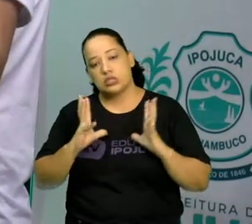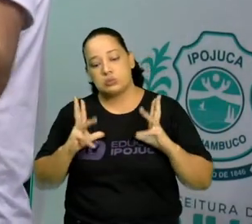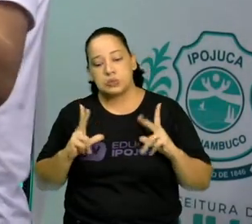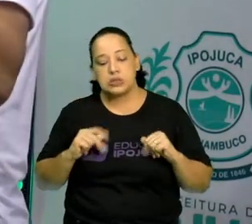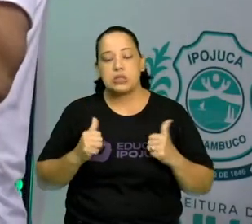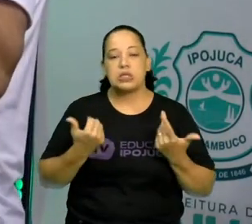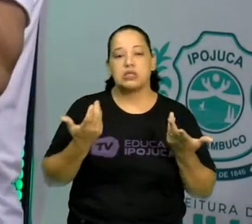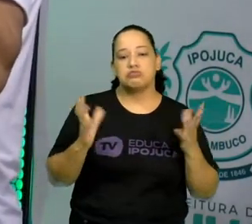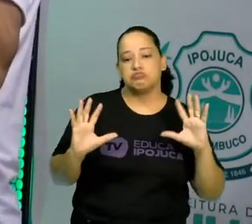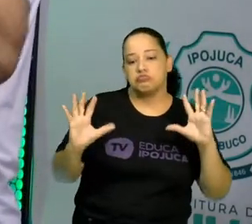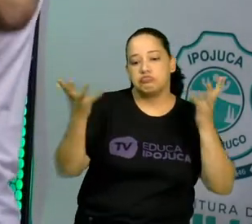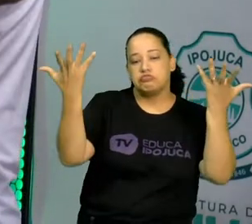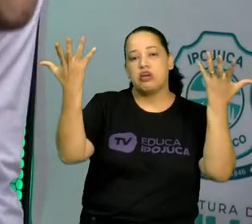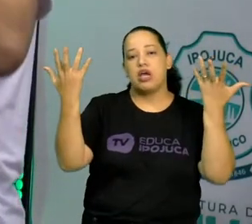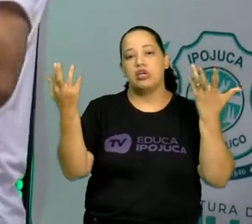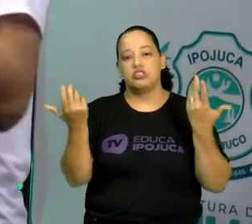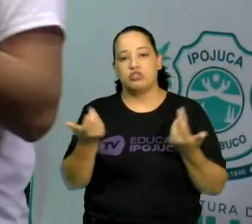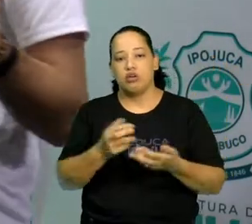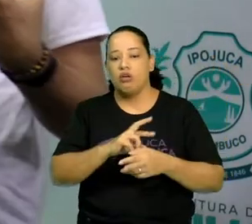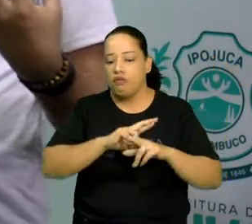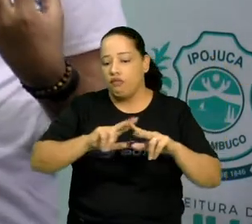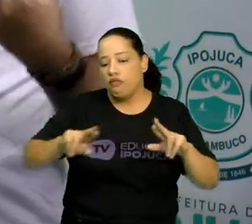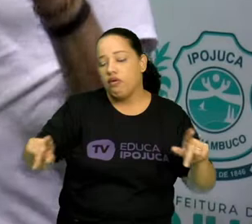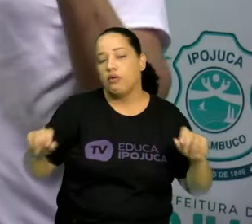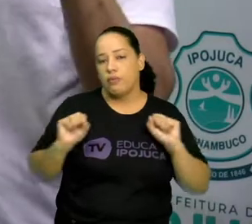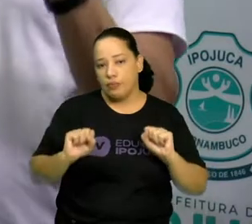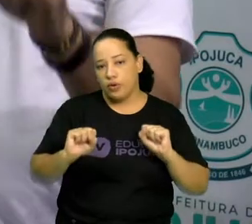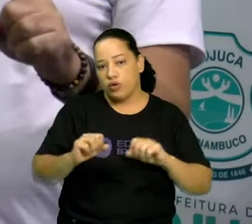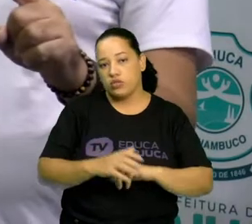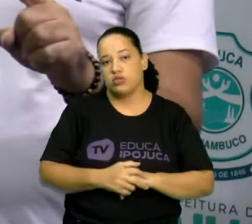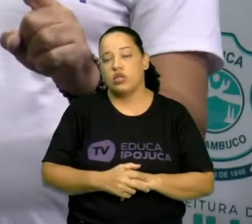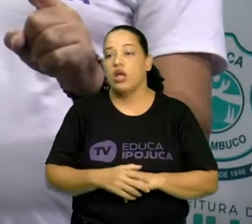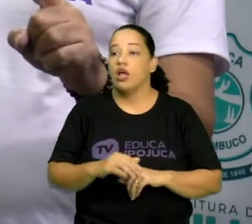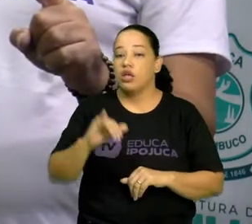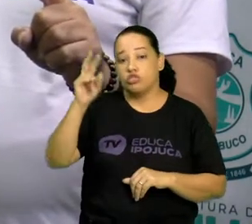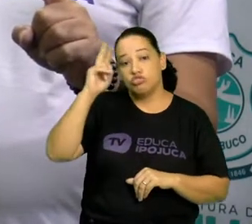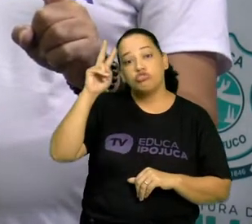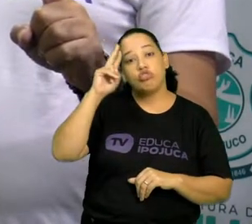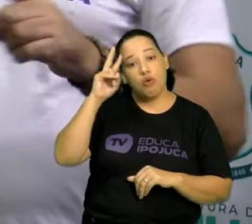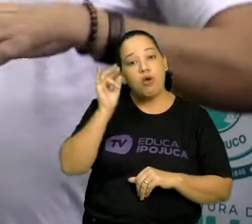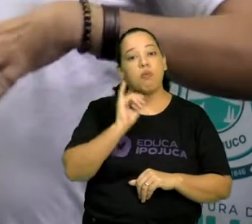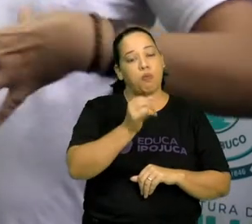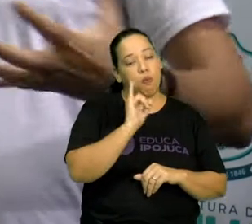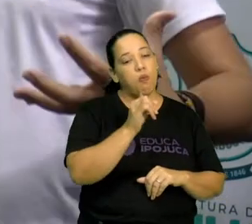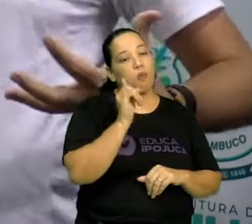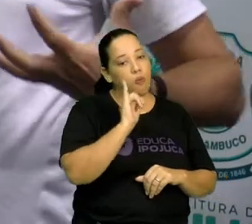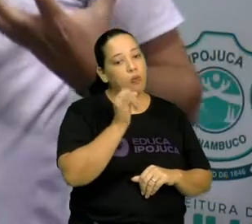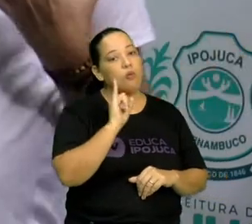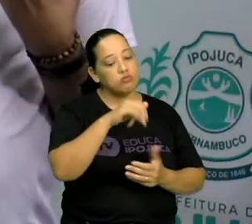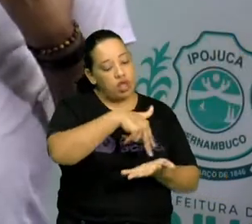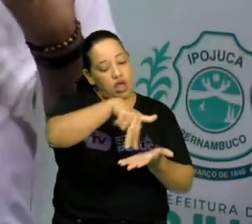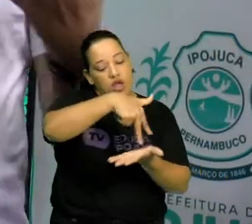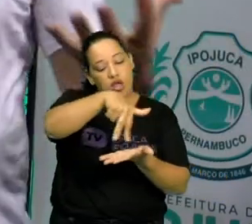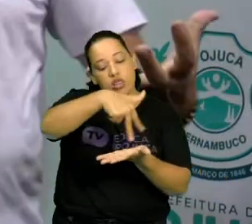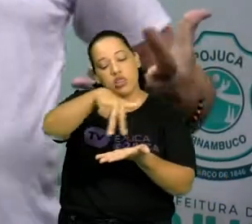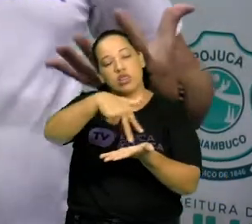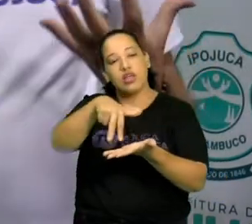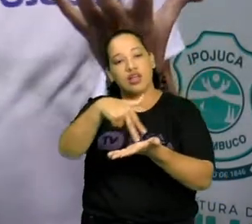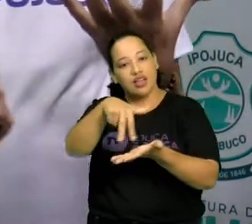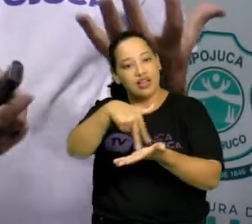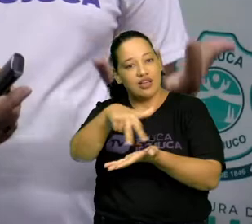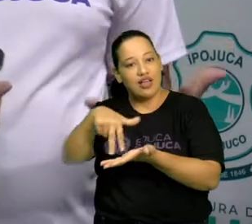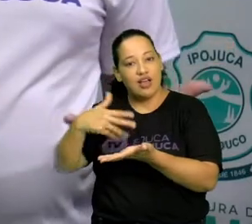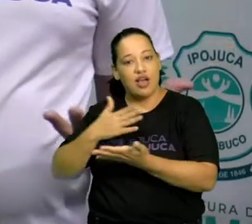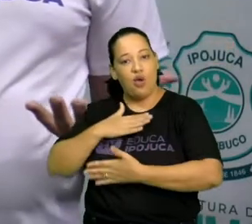pode ser de festa. Através dela contamos histórias também. Então, o corpo. Ele